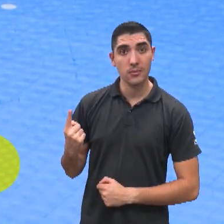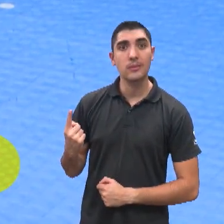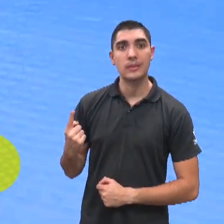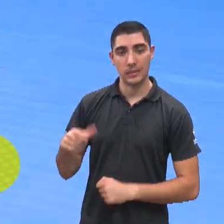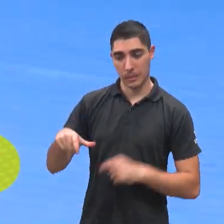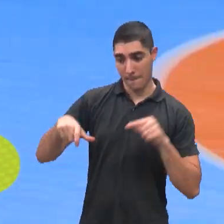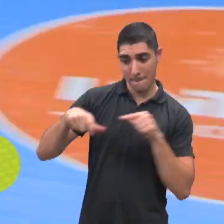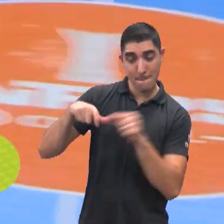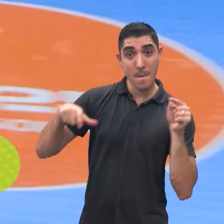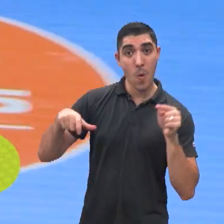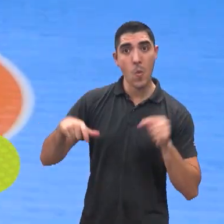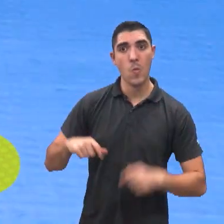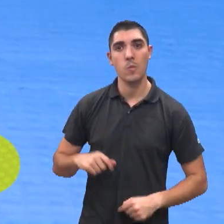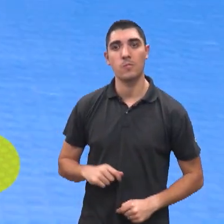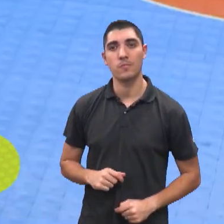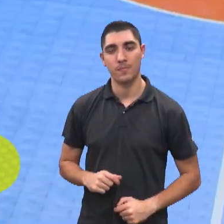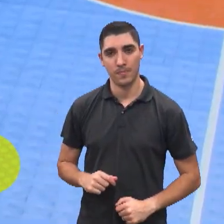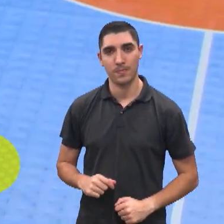trave.